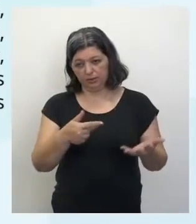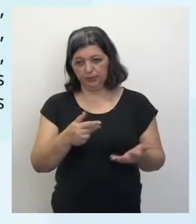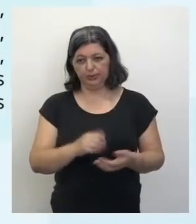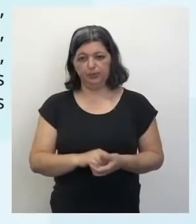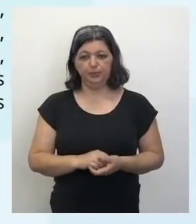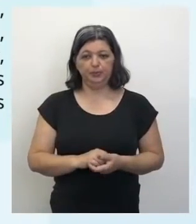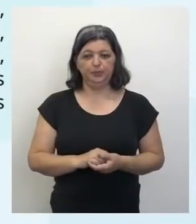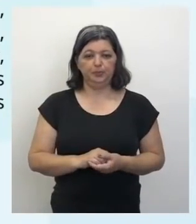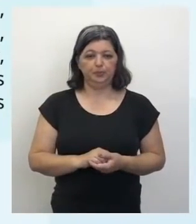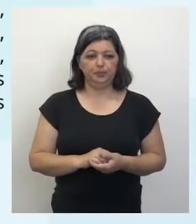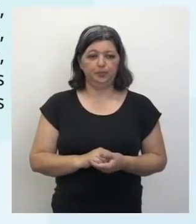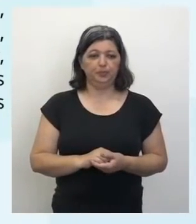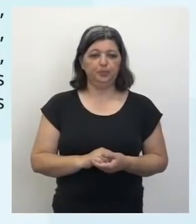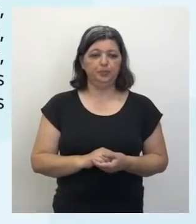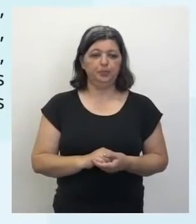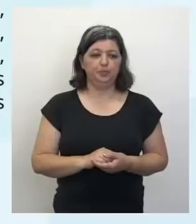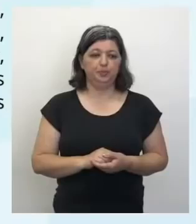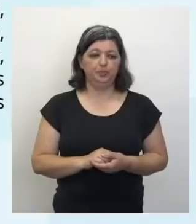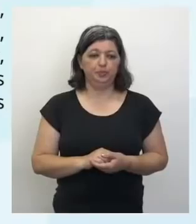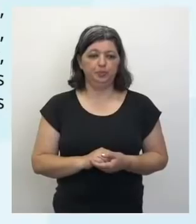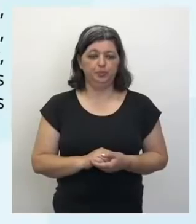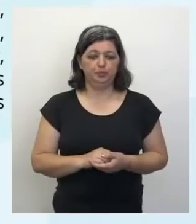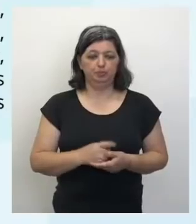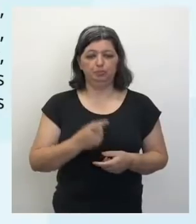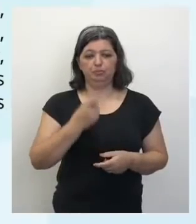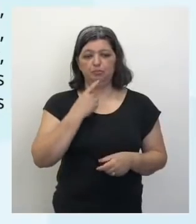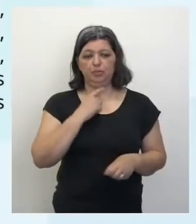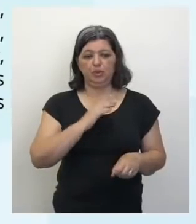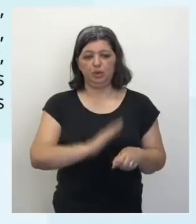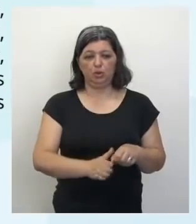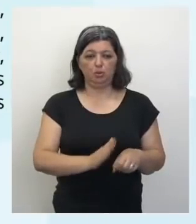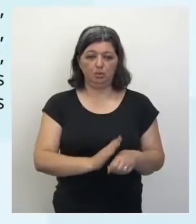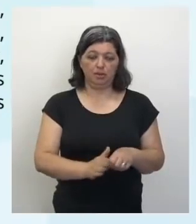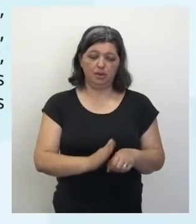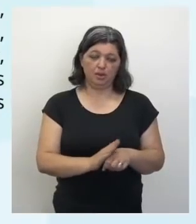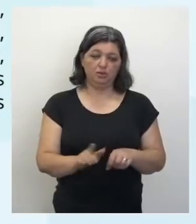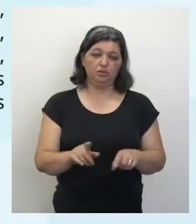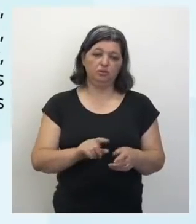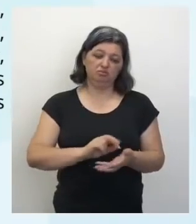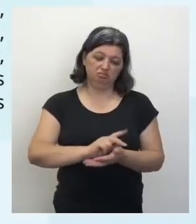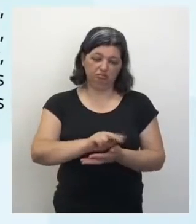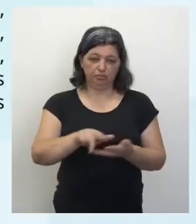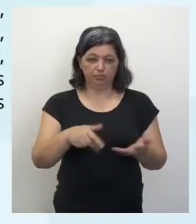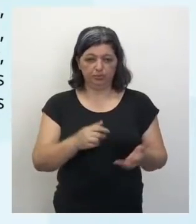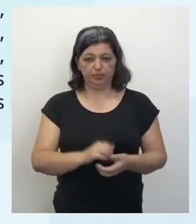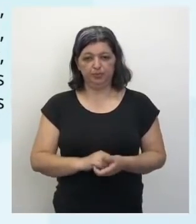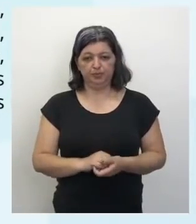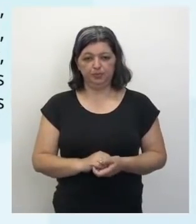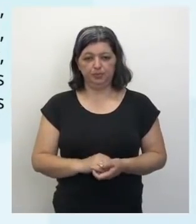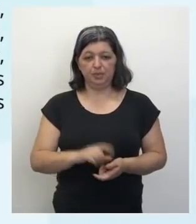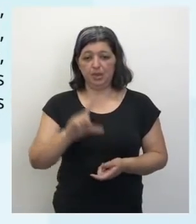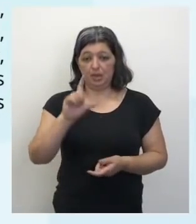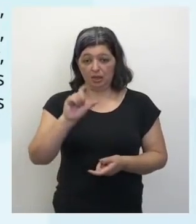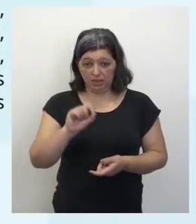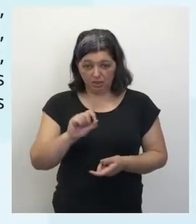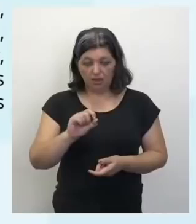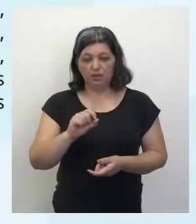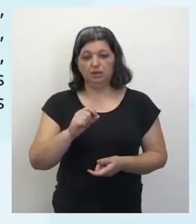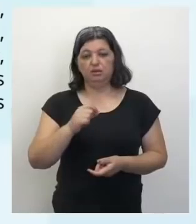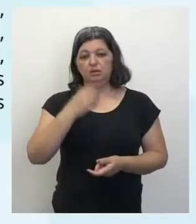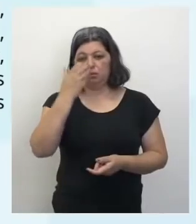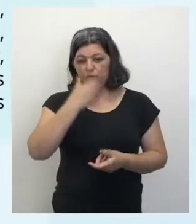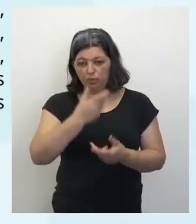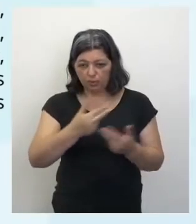brócolis, abobrinha, quiabo, berinjela, tomate, etc. 10 tipos de frutas,